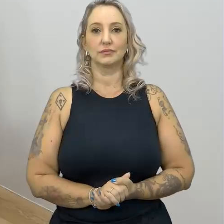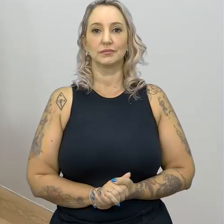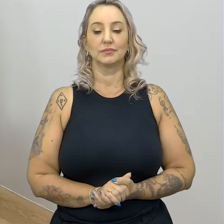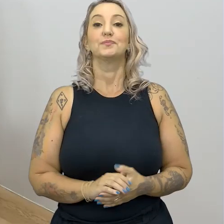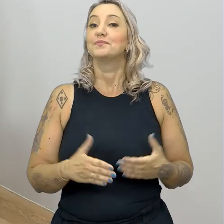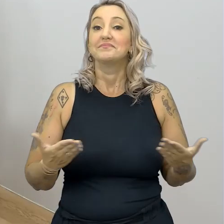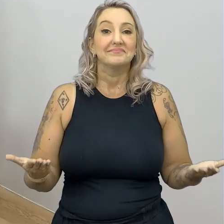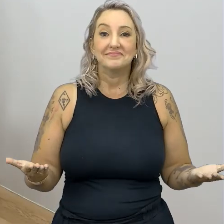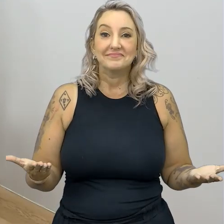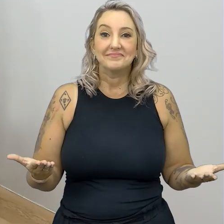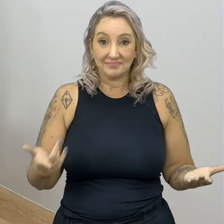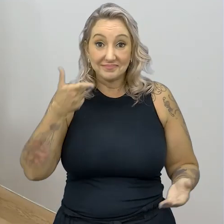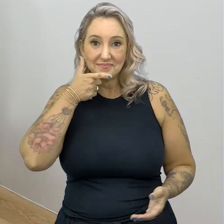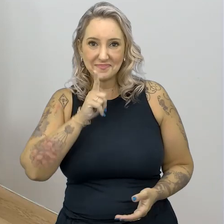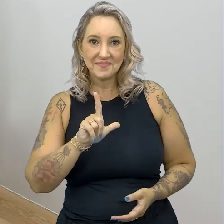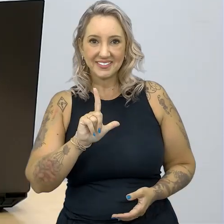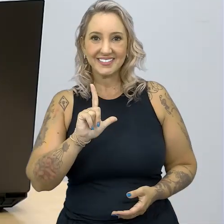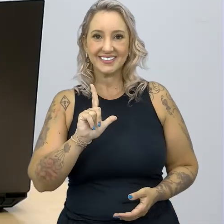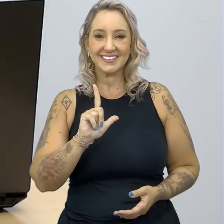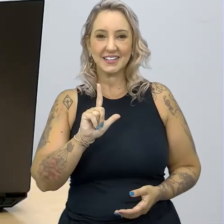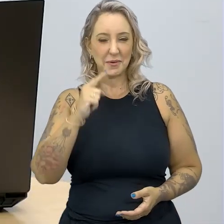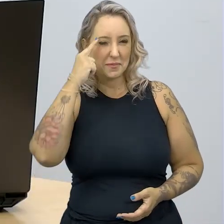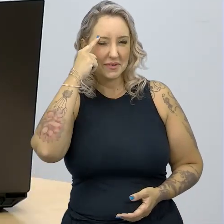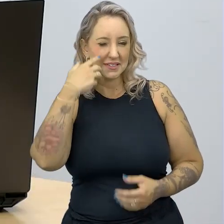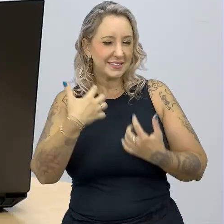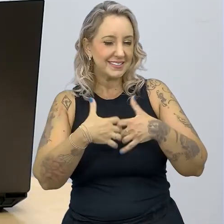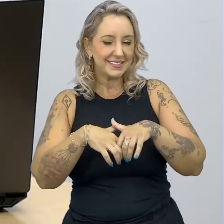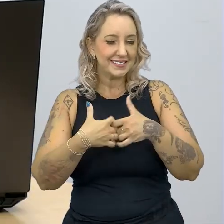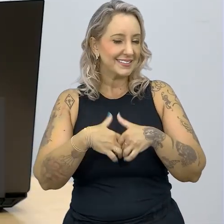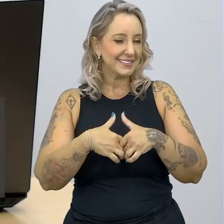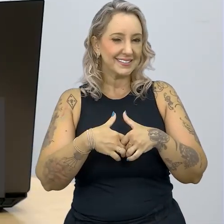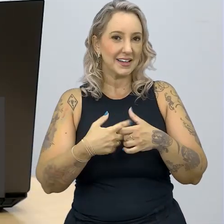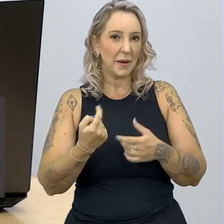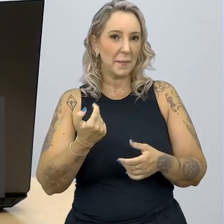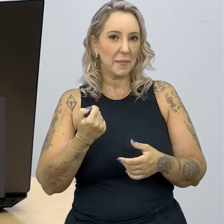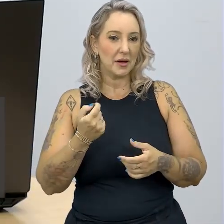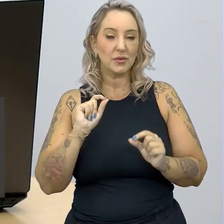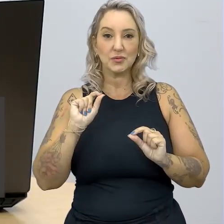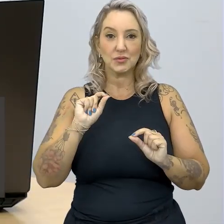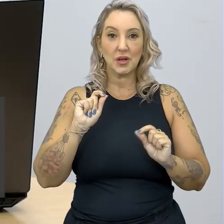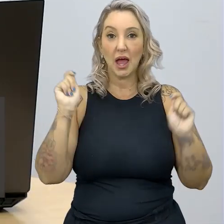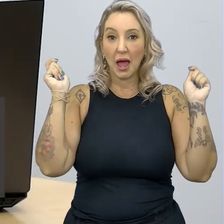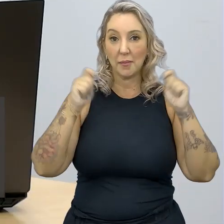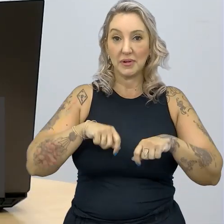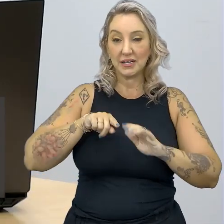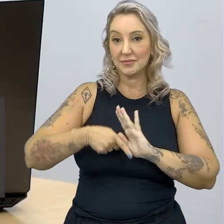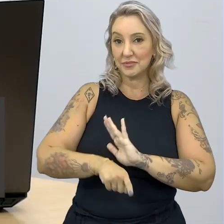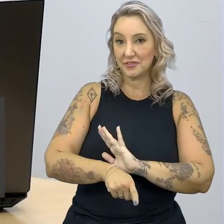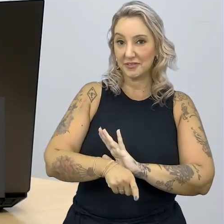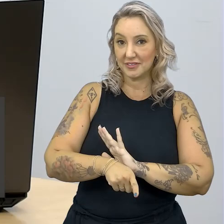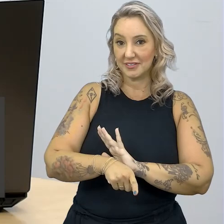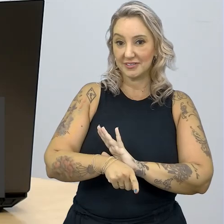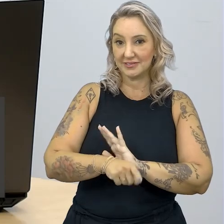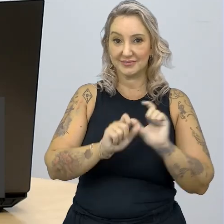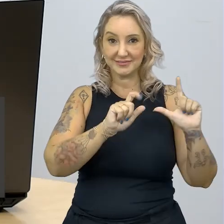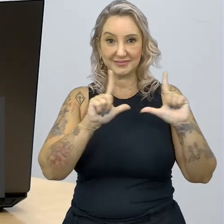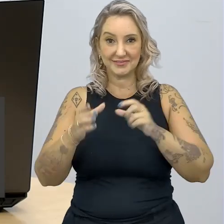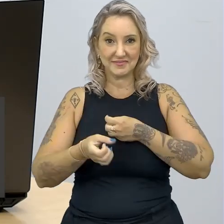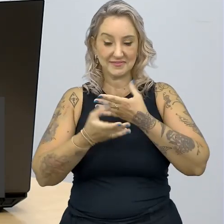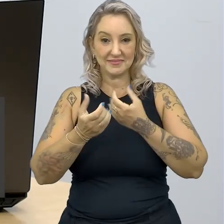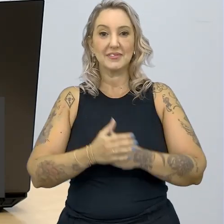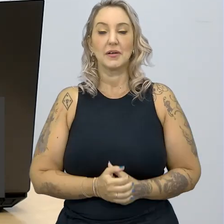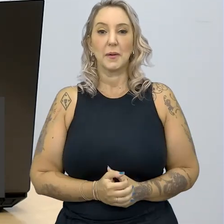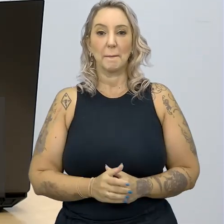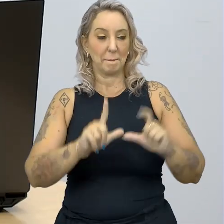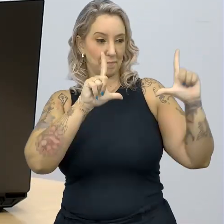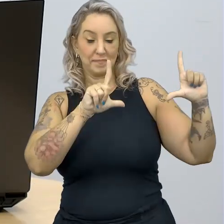E aí, pessoal, conseguiram pensar aí um pouquinho sobre o que são as habilidades de aprofundamento do itinerário formativo? Pode deixar